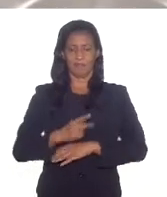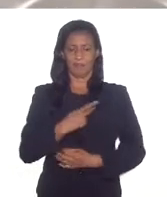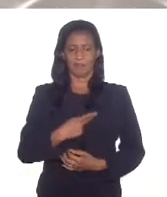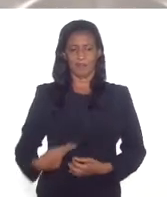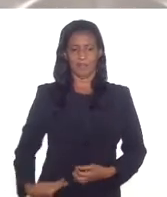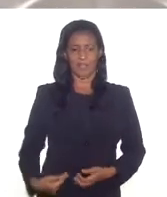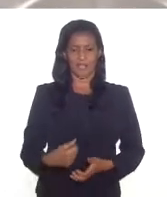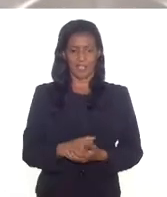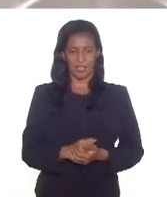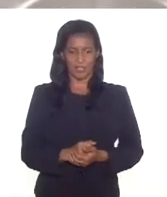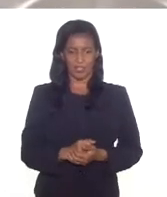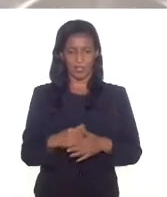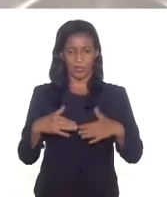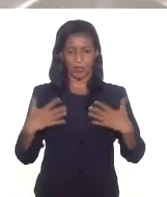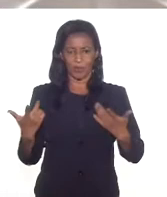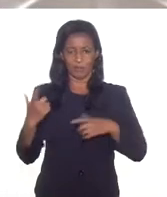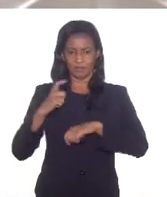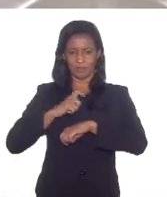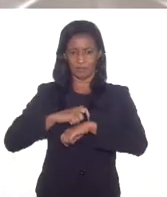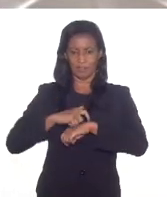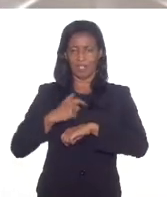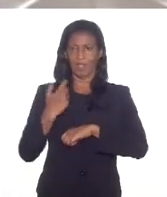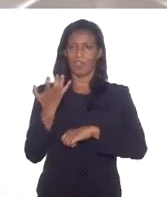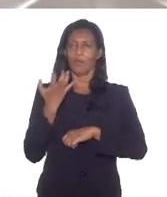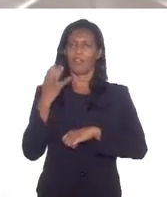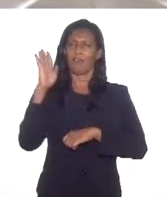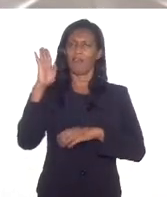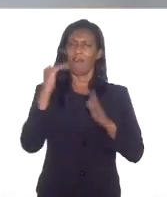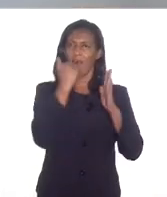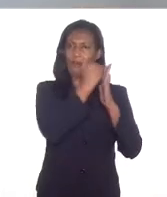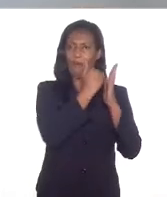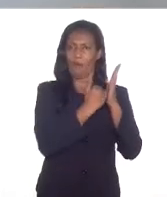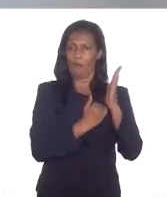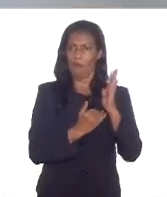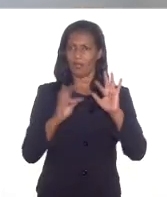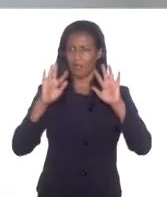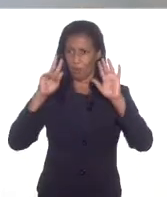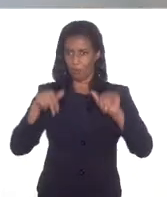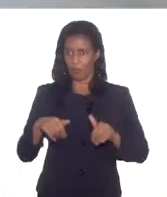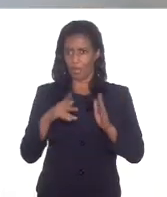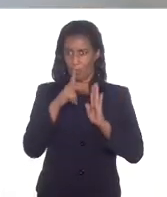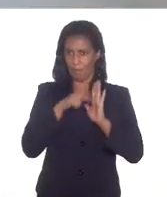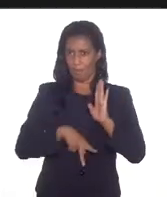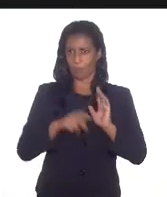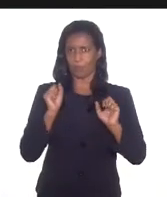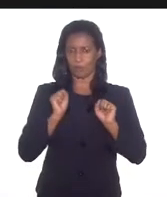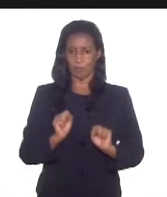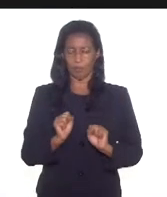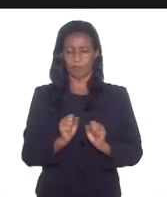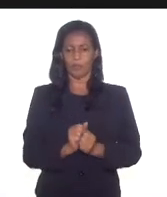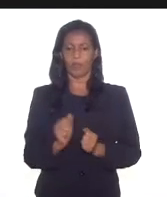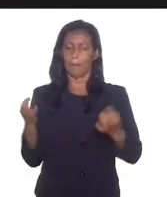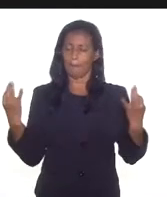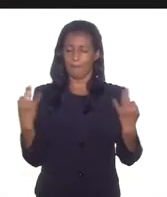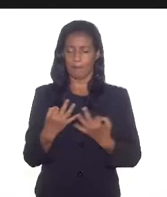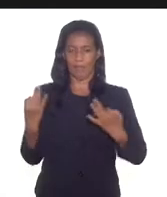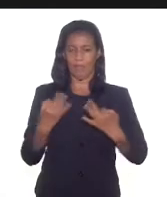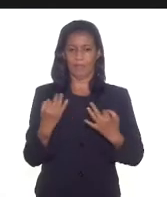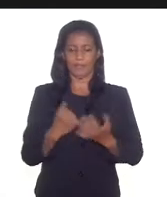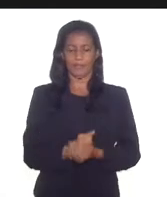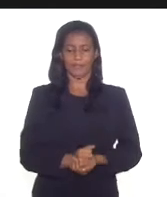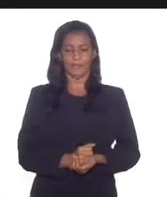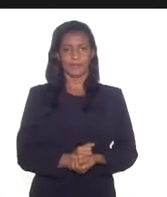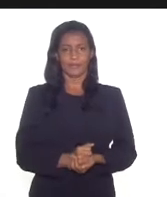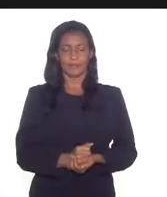Presidente, assim que possível, queria fazer uma questão de ordem. Ao final da pauta, pode ser, deputada Marta? Perfeito. Tá